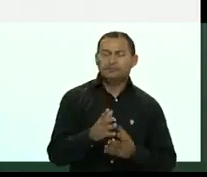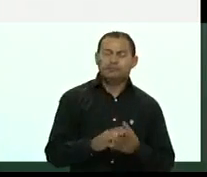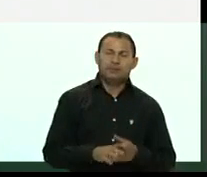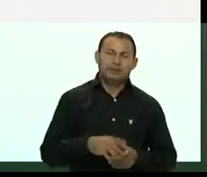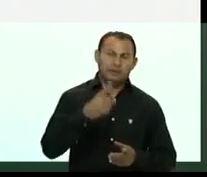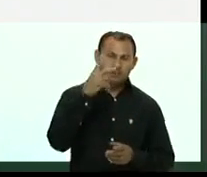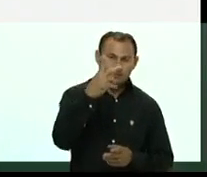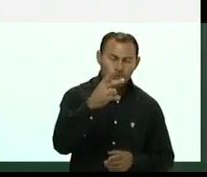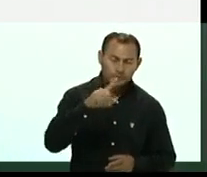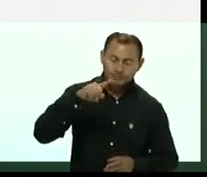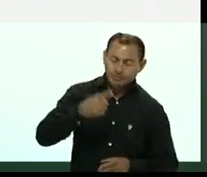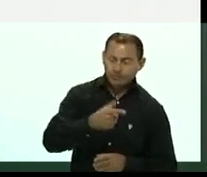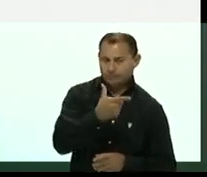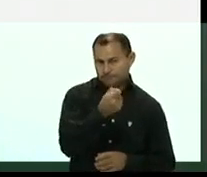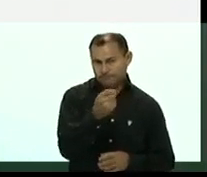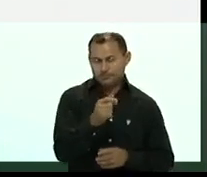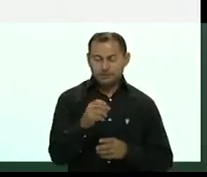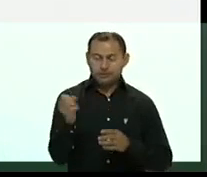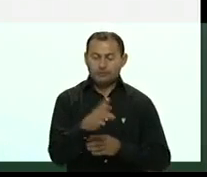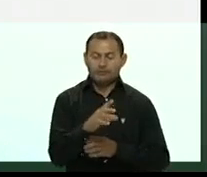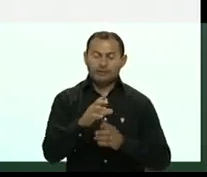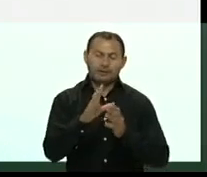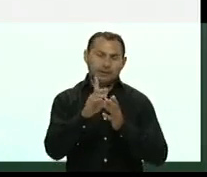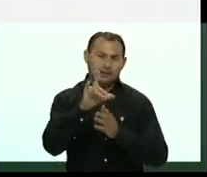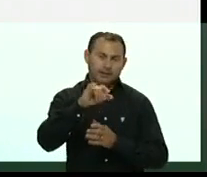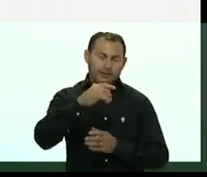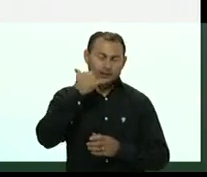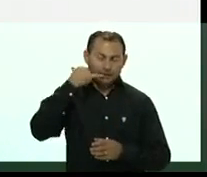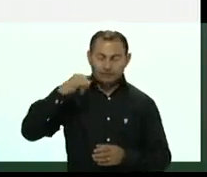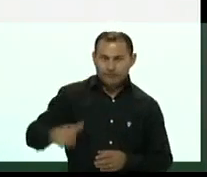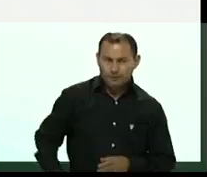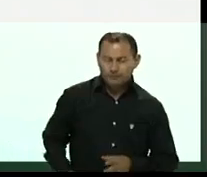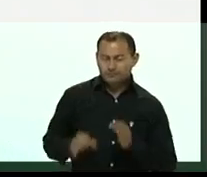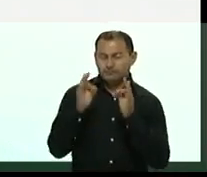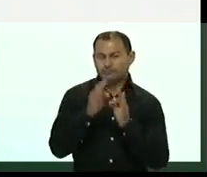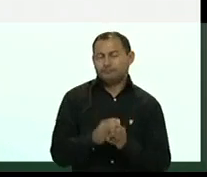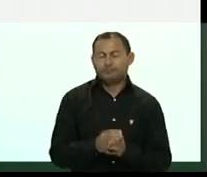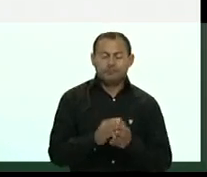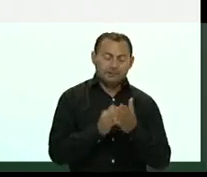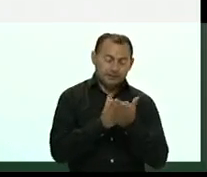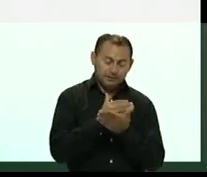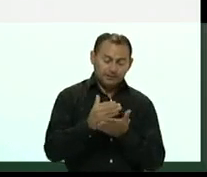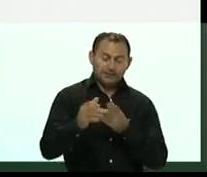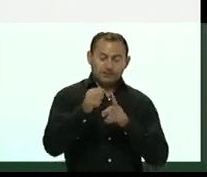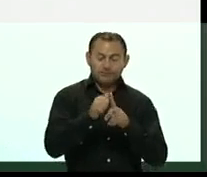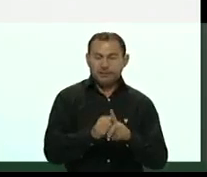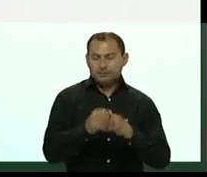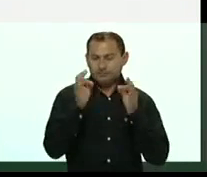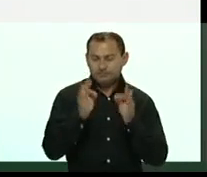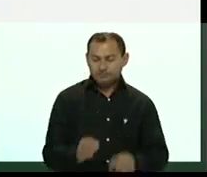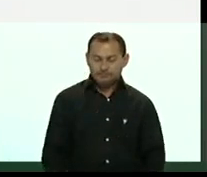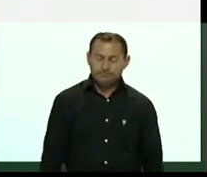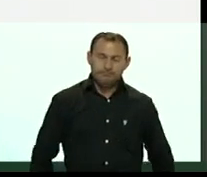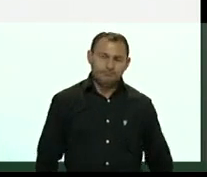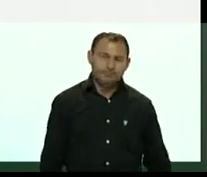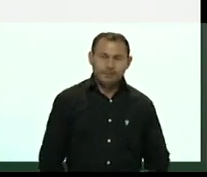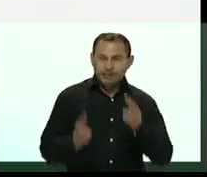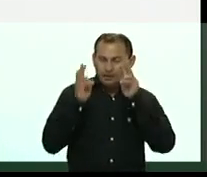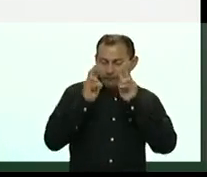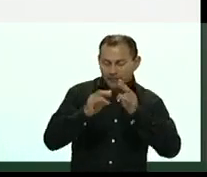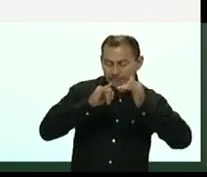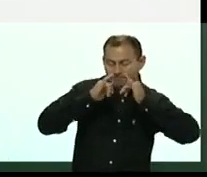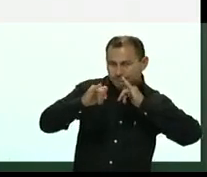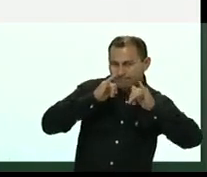de 2.200 novas linhas telefônicas, considerando esse início deste mês. Então, vocês viram que nós tiramos